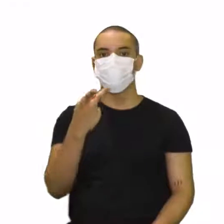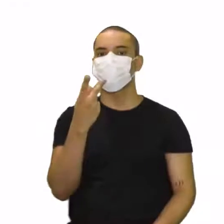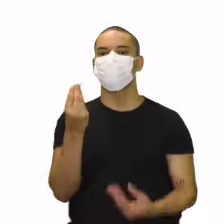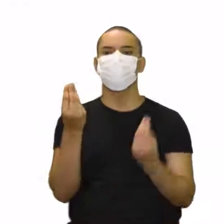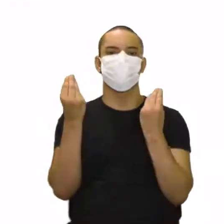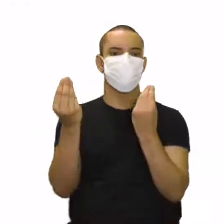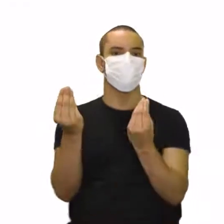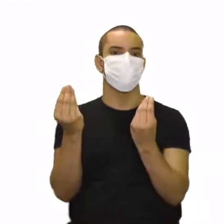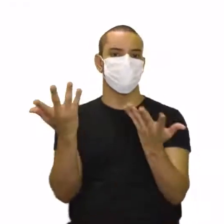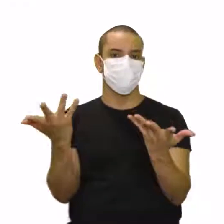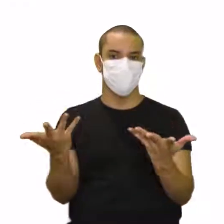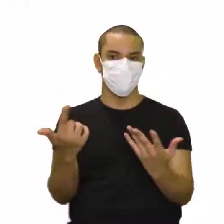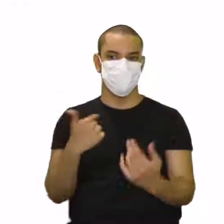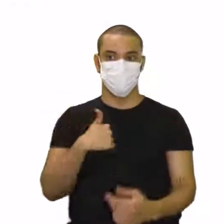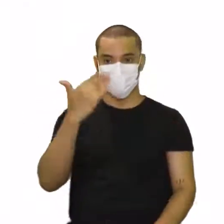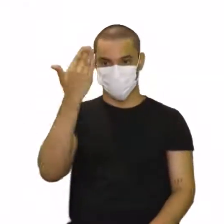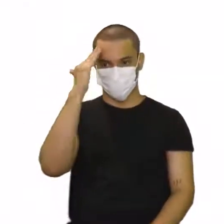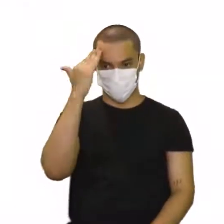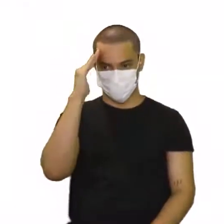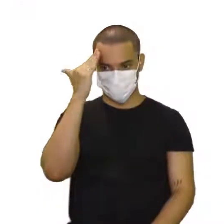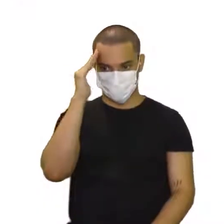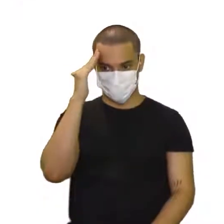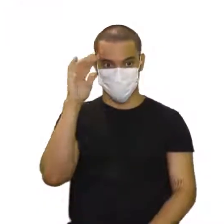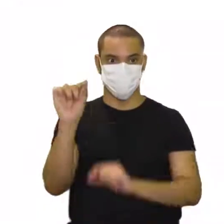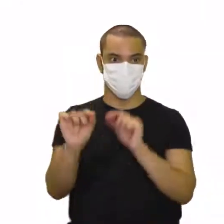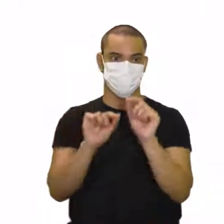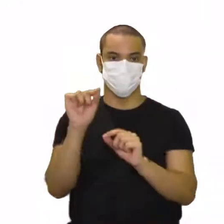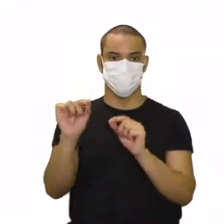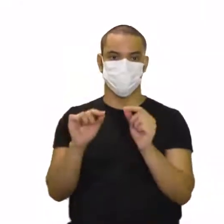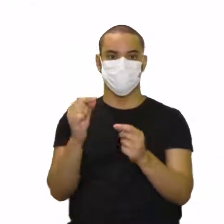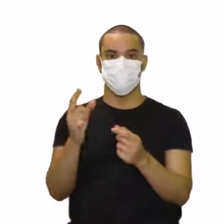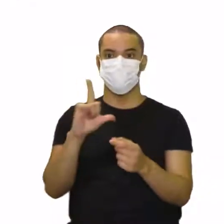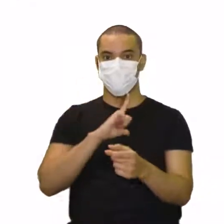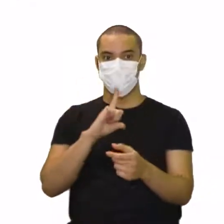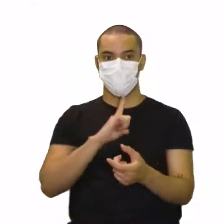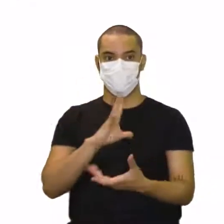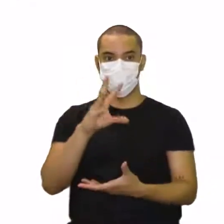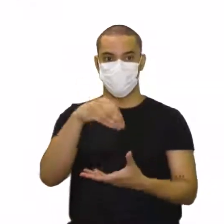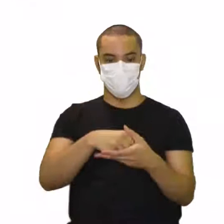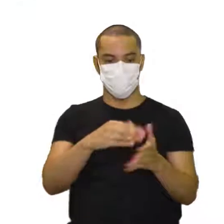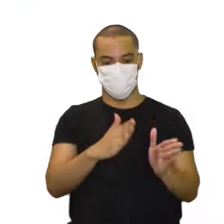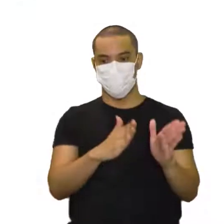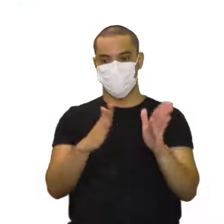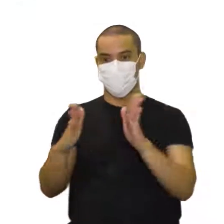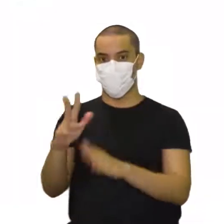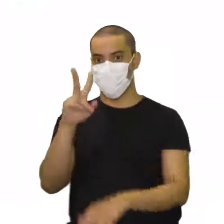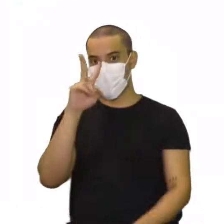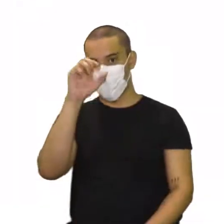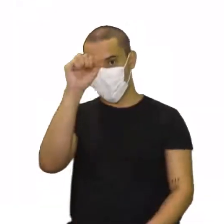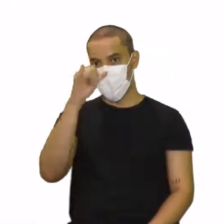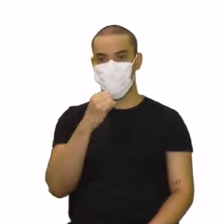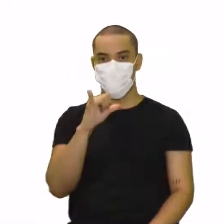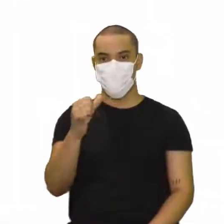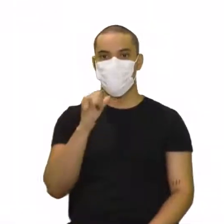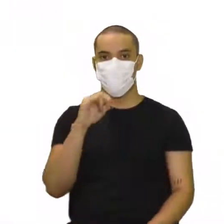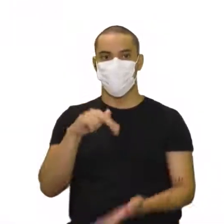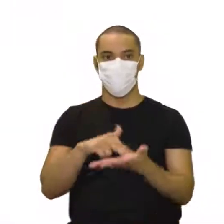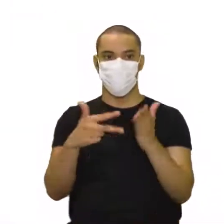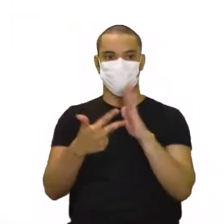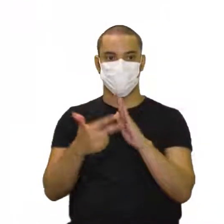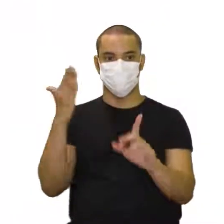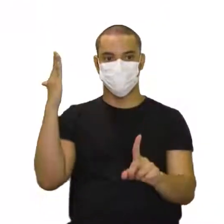isso? Então aqui você vai entender, ó. O módulo da força elétrica é